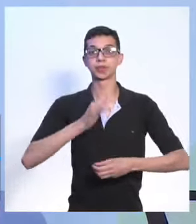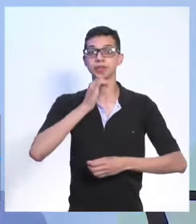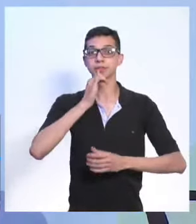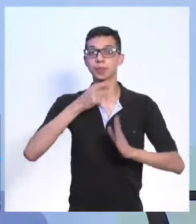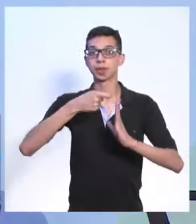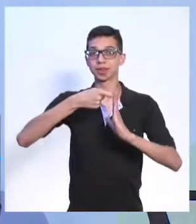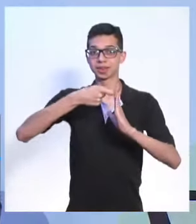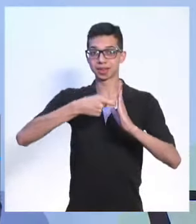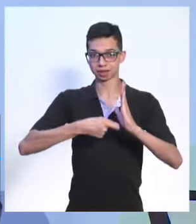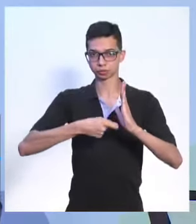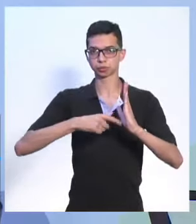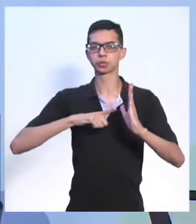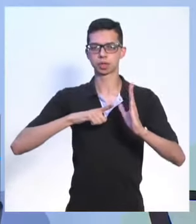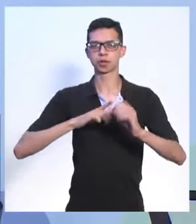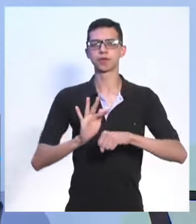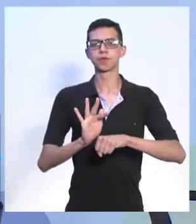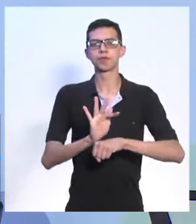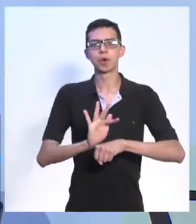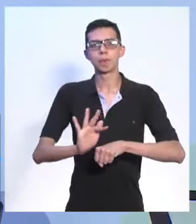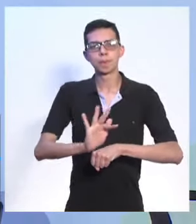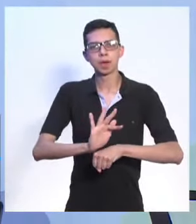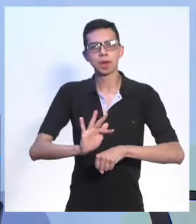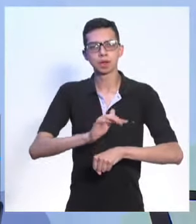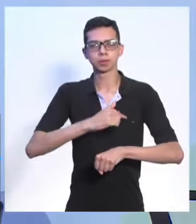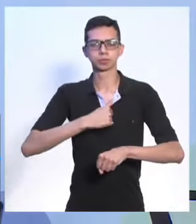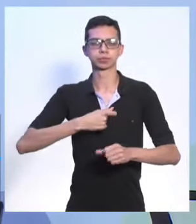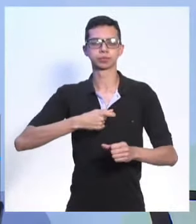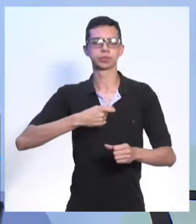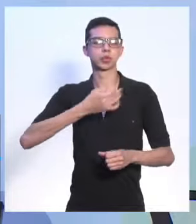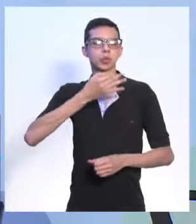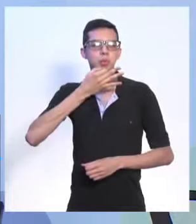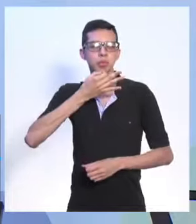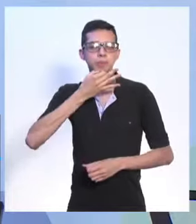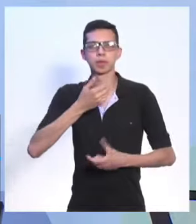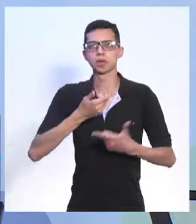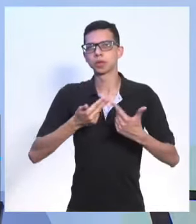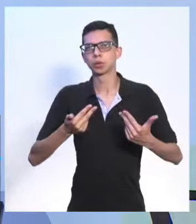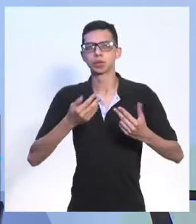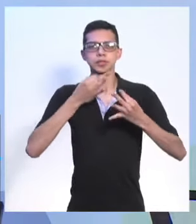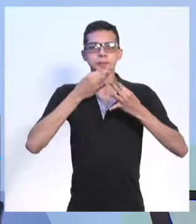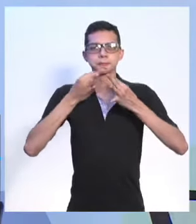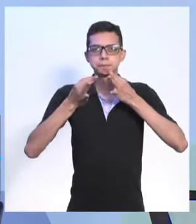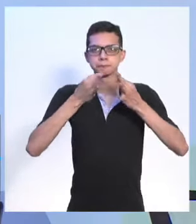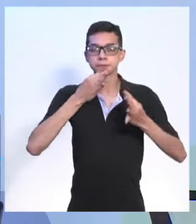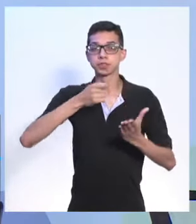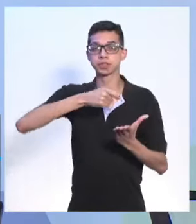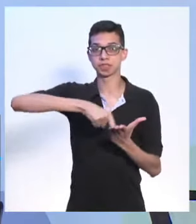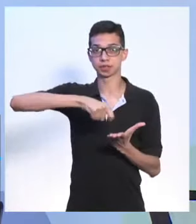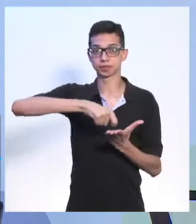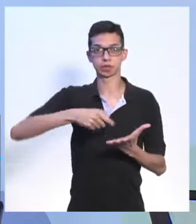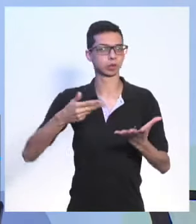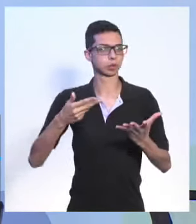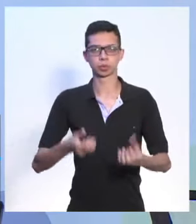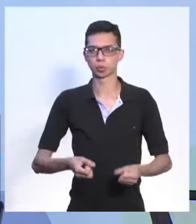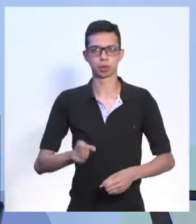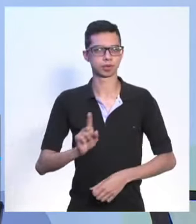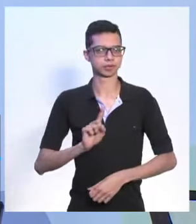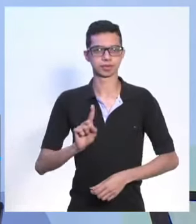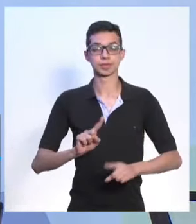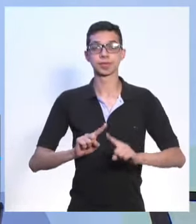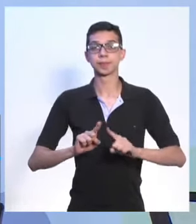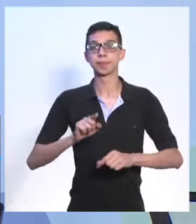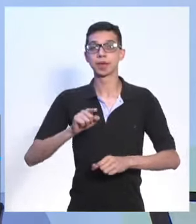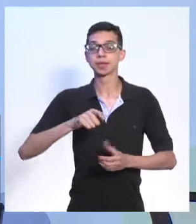mais formal, se eu estou escrevendo uma dissertação, normalmente isso não é aceito. Então, na forma escrita,